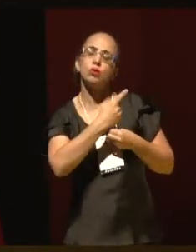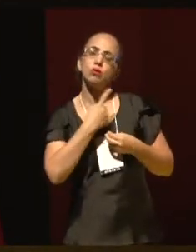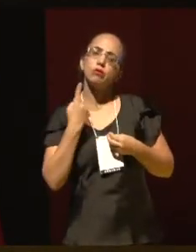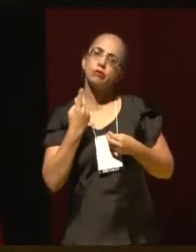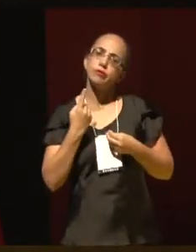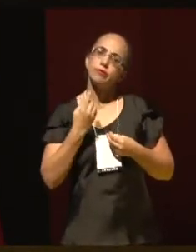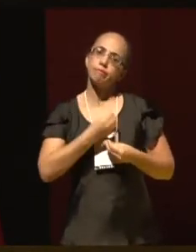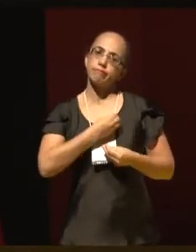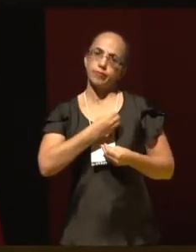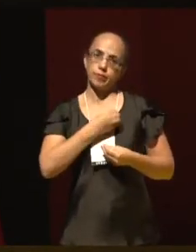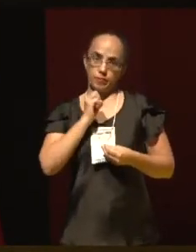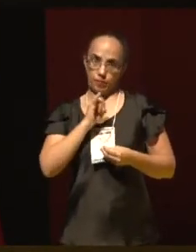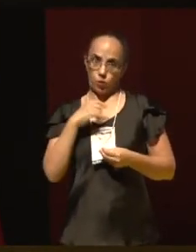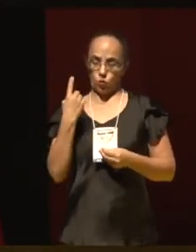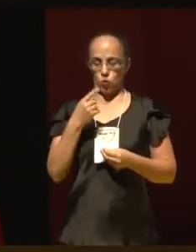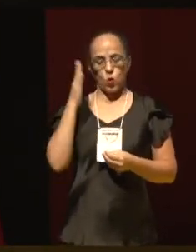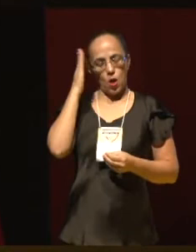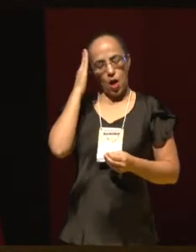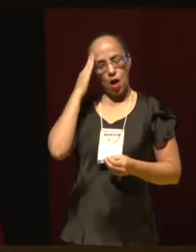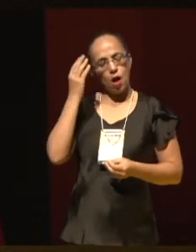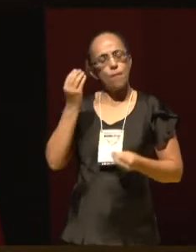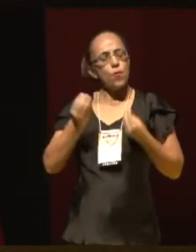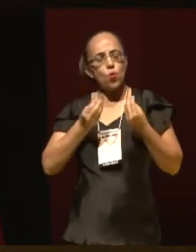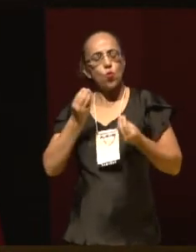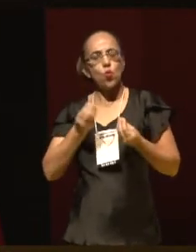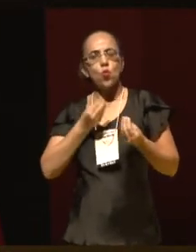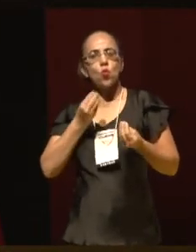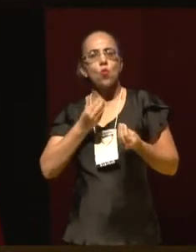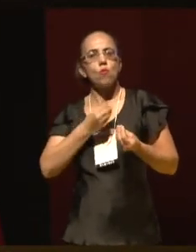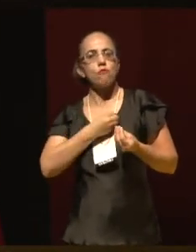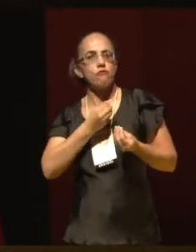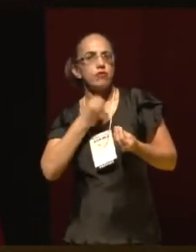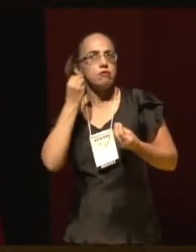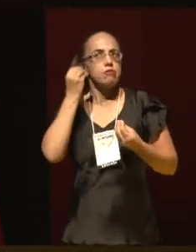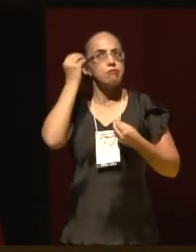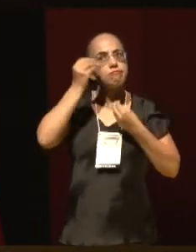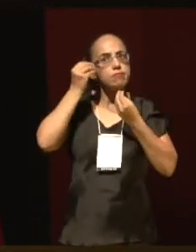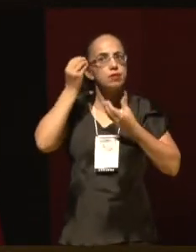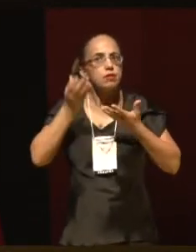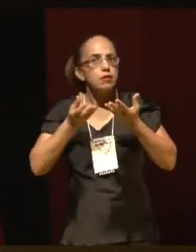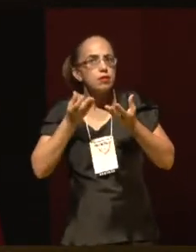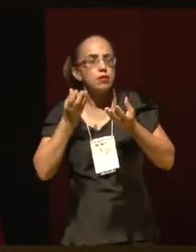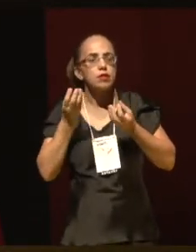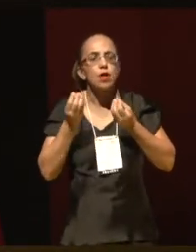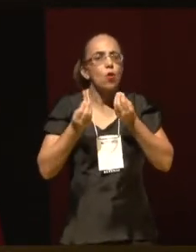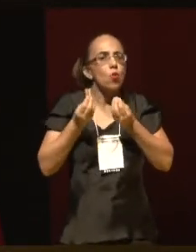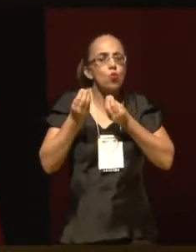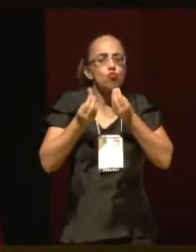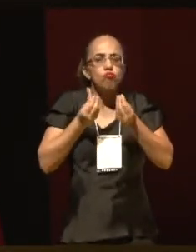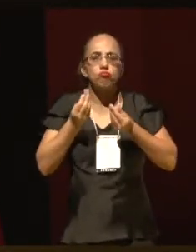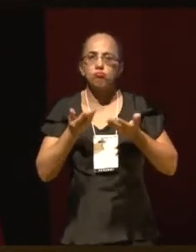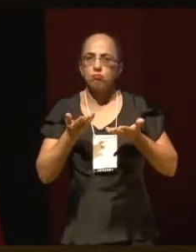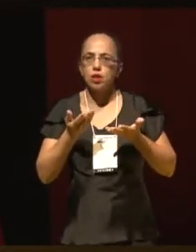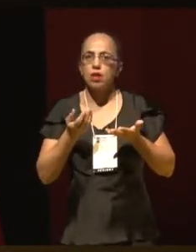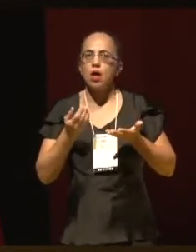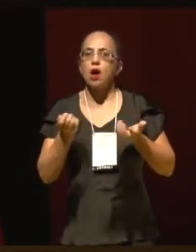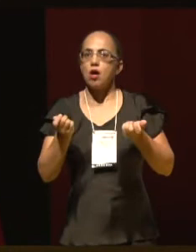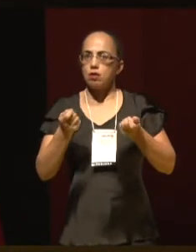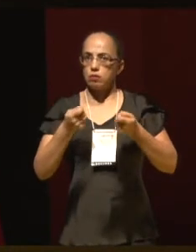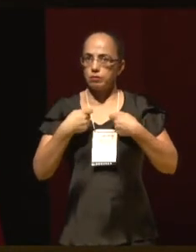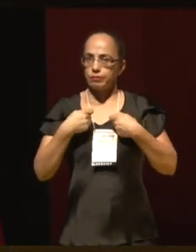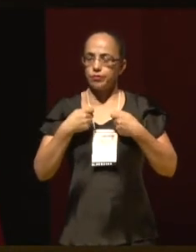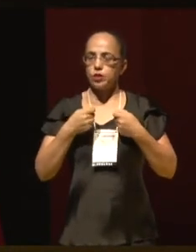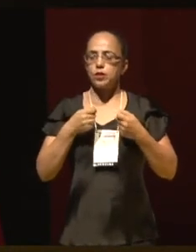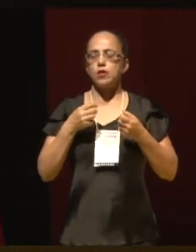Se nós sabemos viver, se nós sabemos lidar com as experiências, então poderíamos liberar-nos de muitos